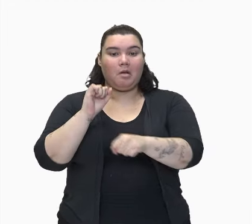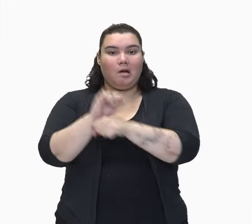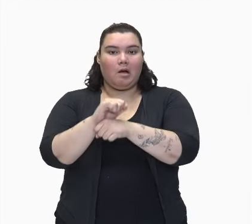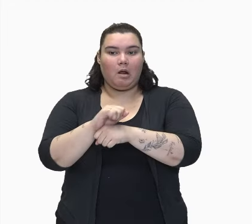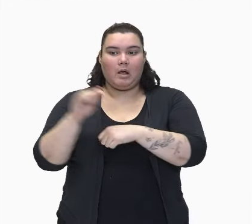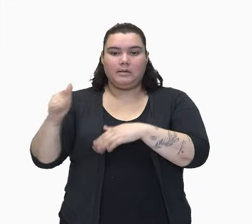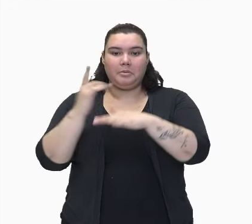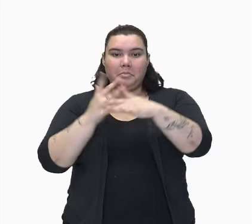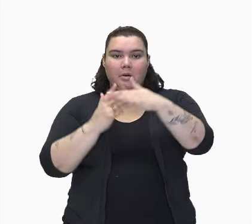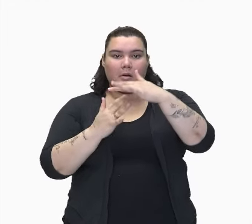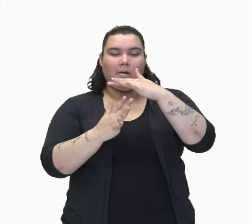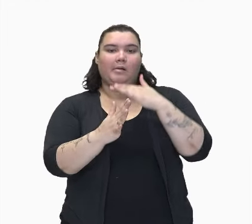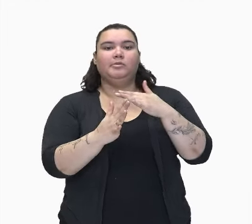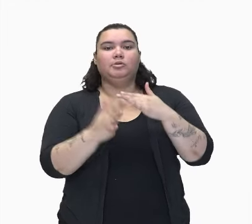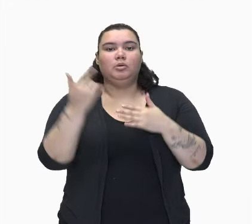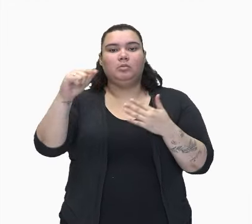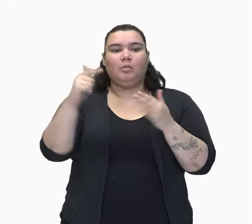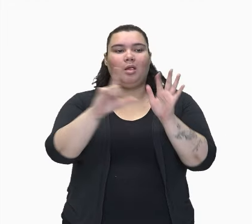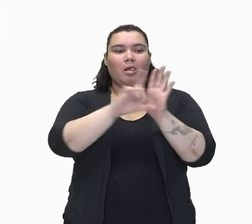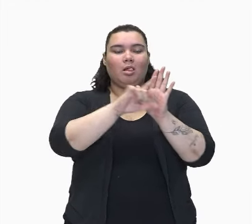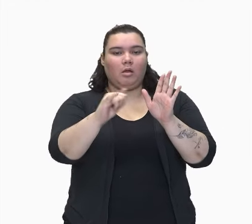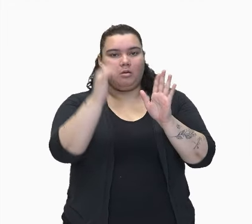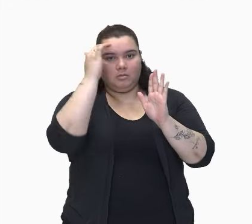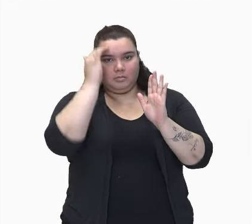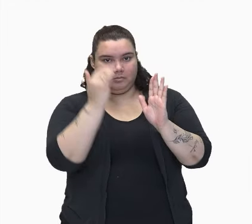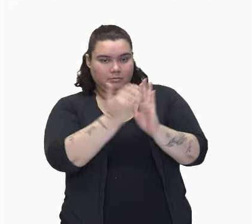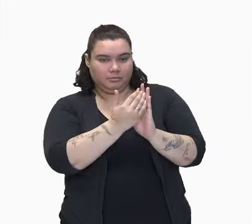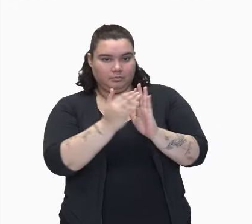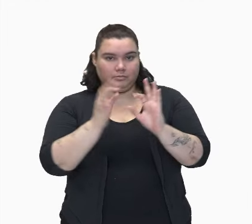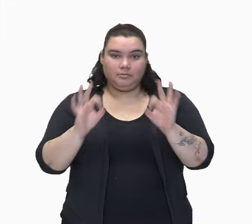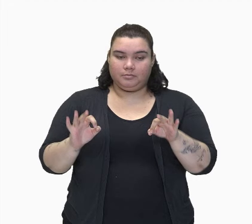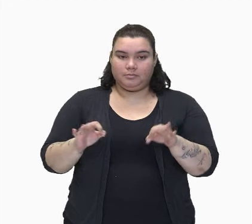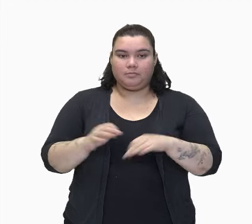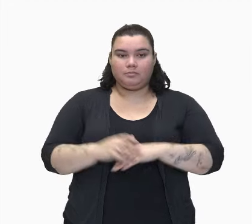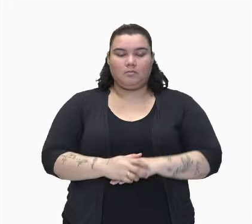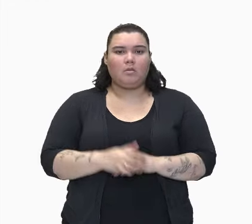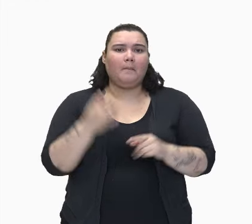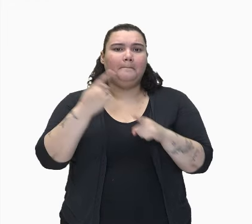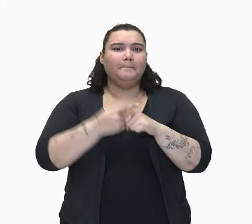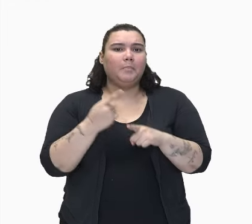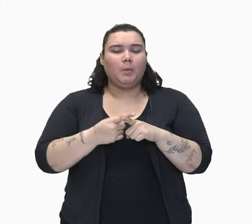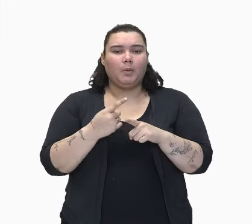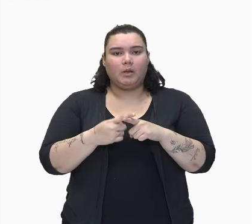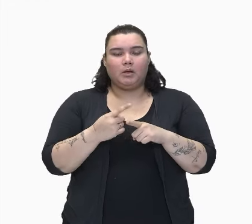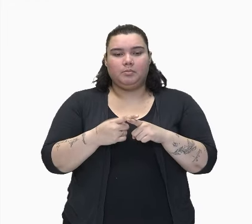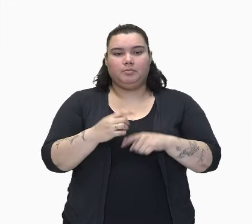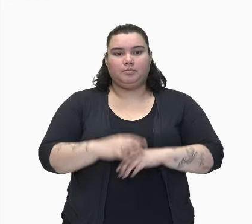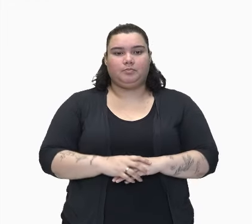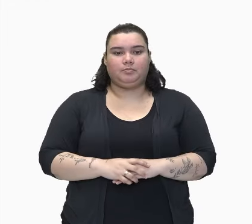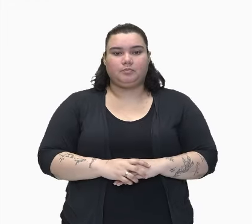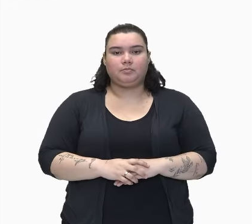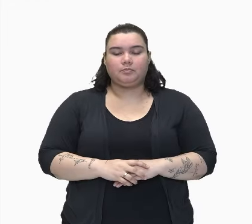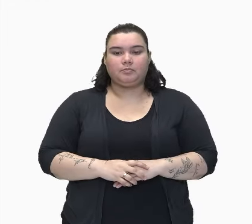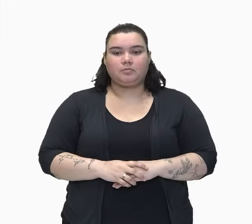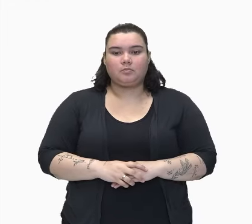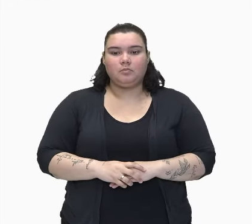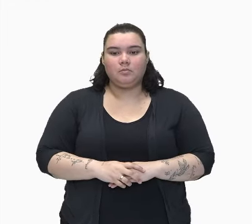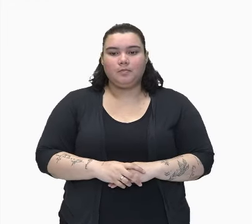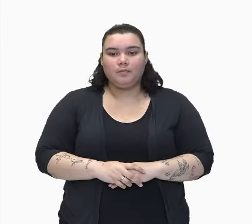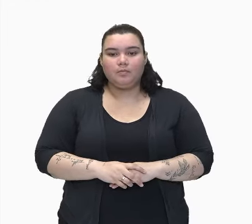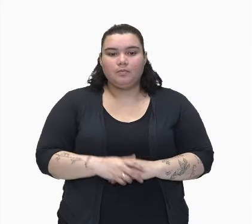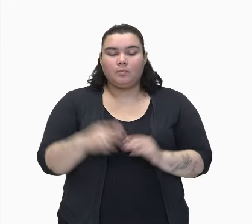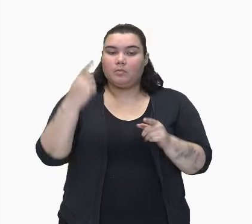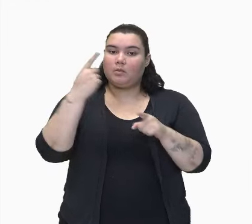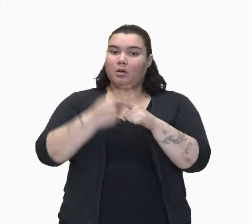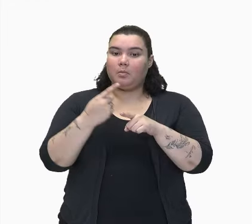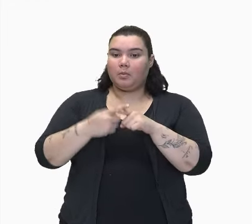entrada desses imigrantes ilegais, tá? Por quê? acaba, né,